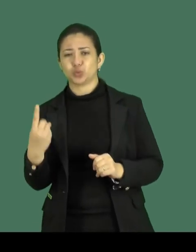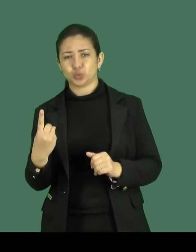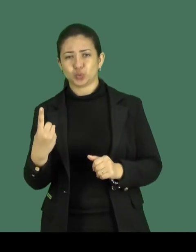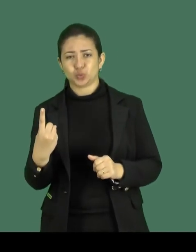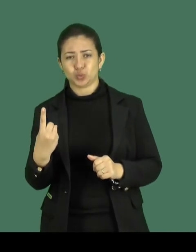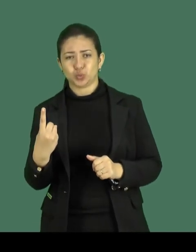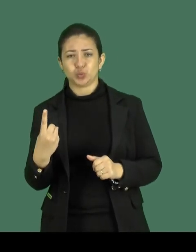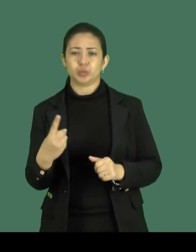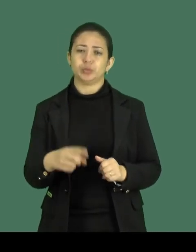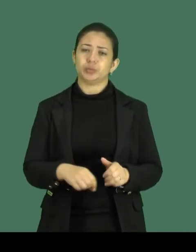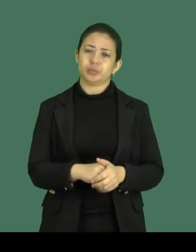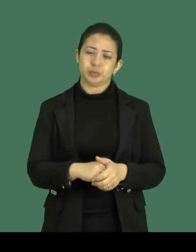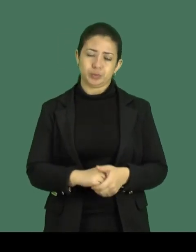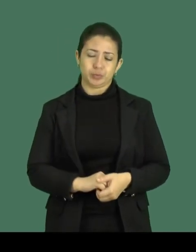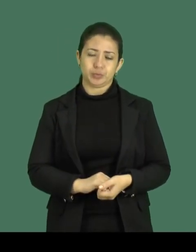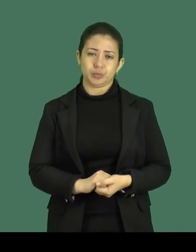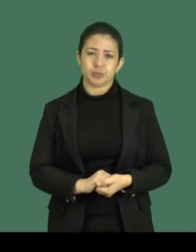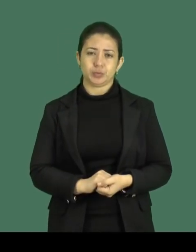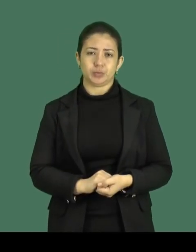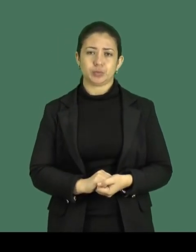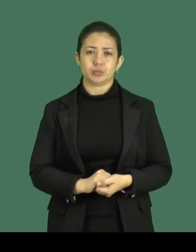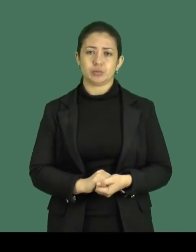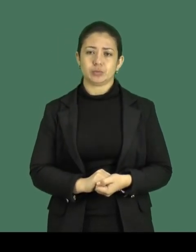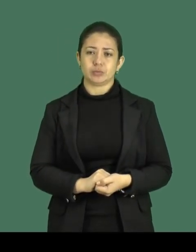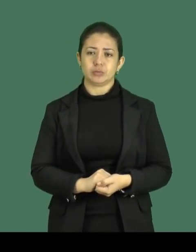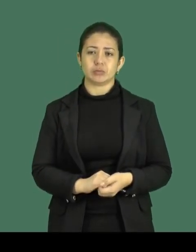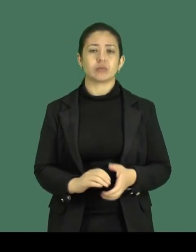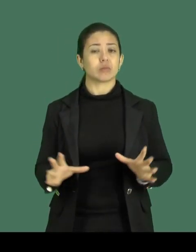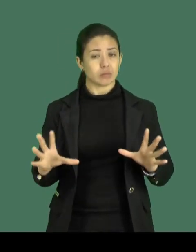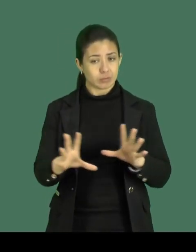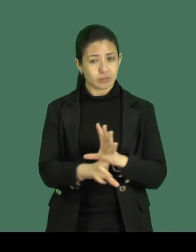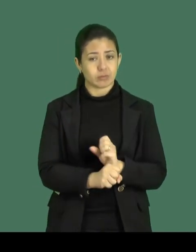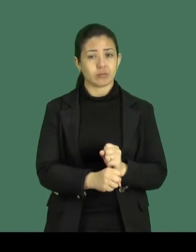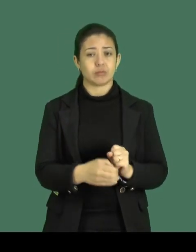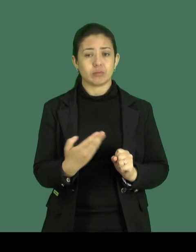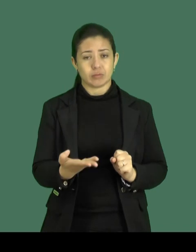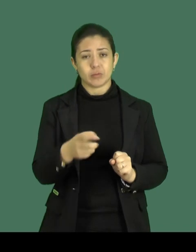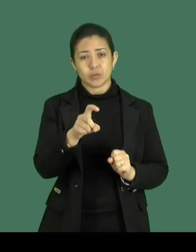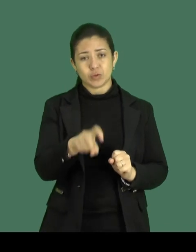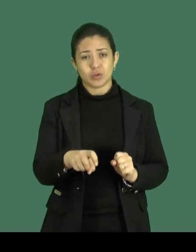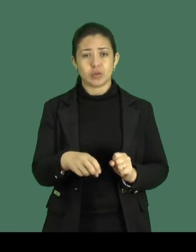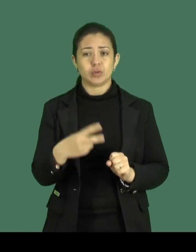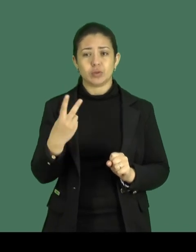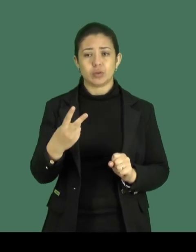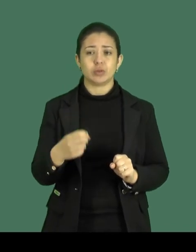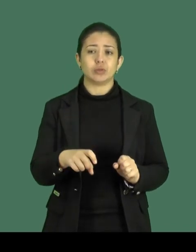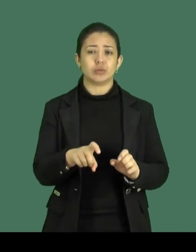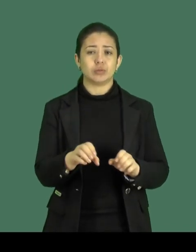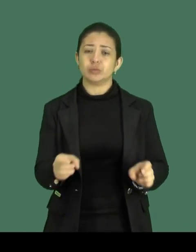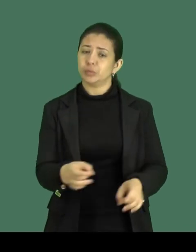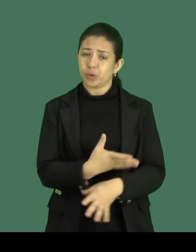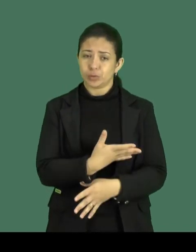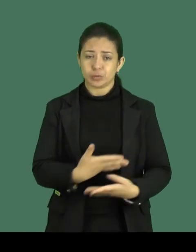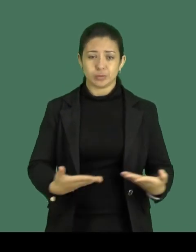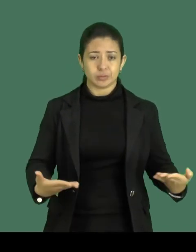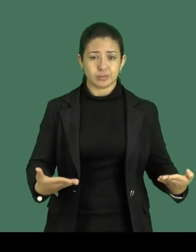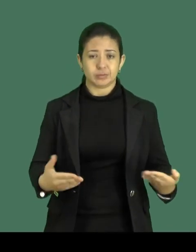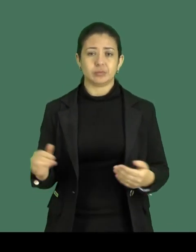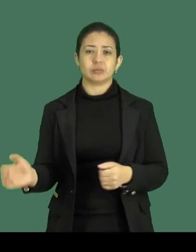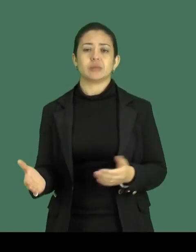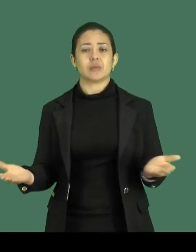1. Tá aí, esse é o resultado da nossa equação logarítmica. Bem, pessoal, aqui